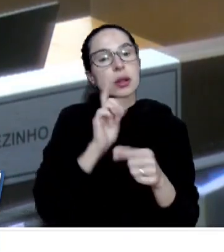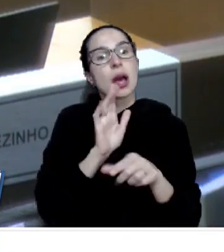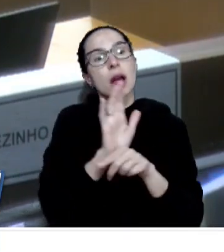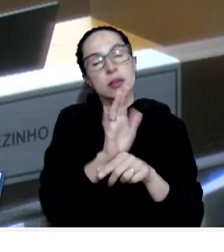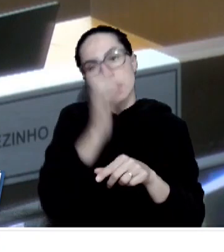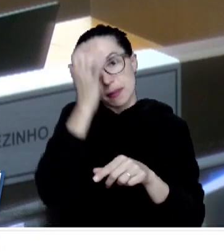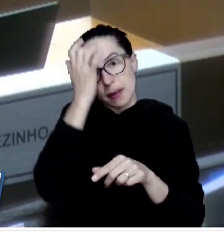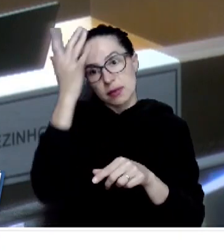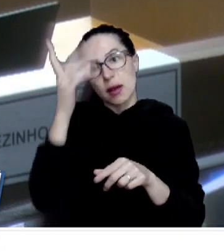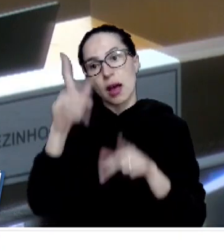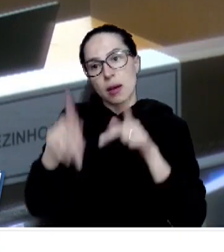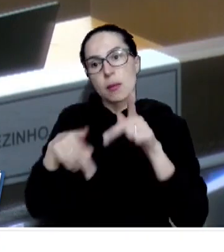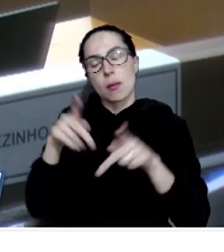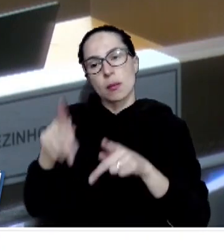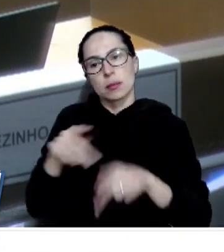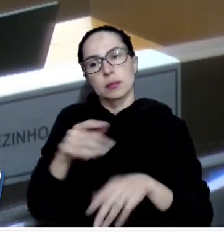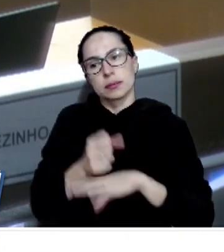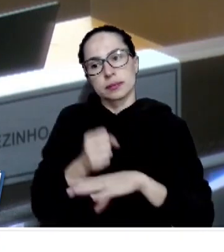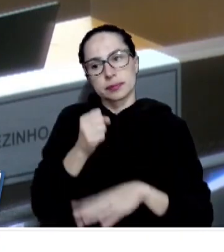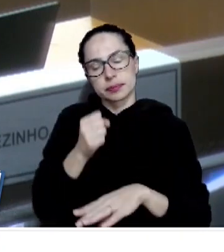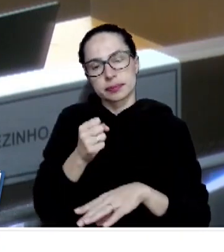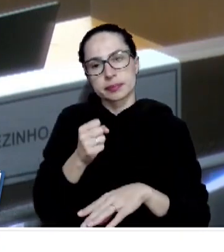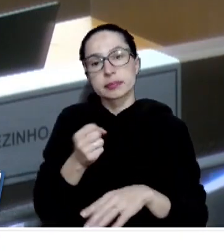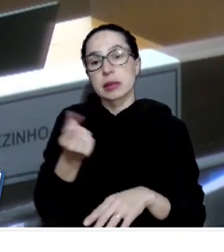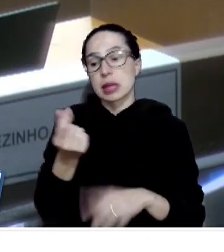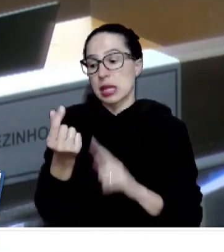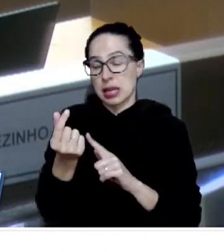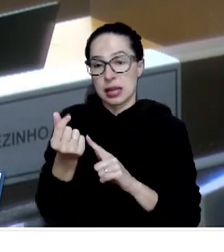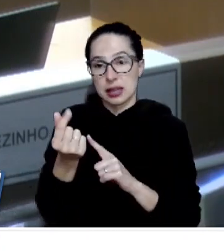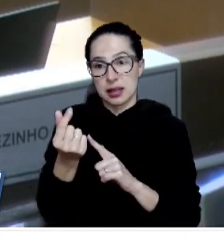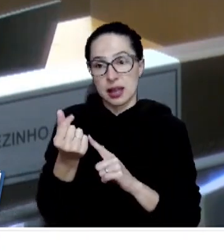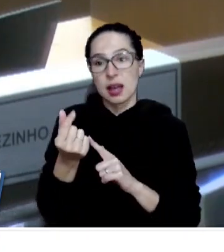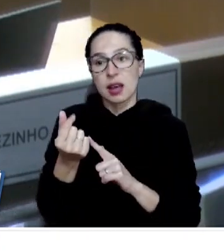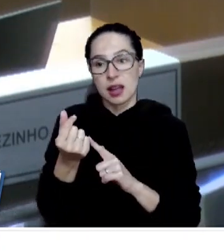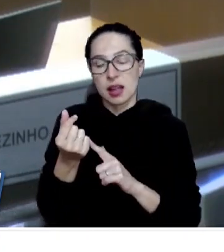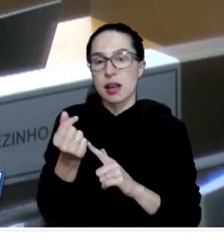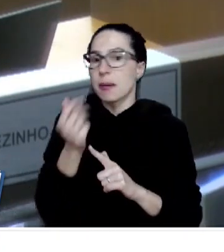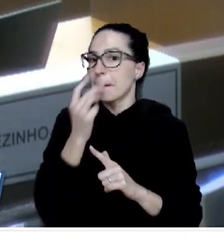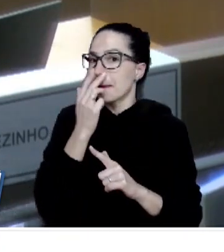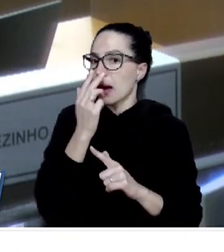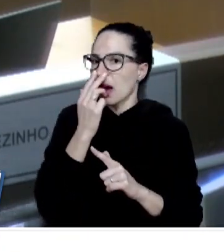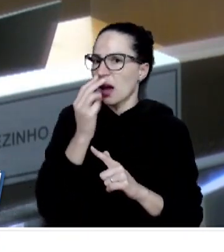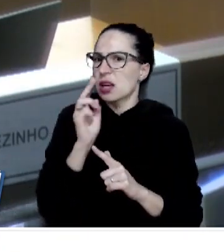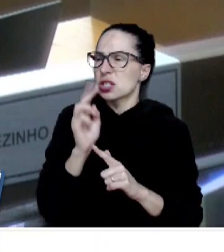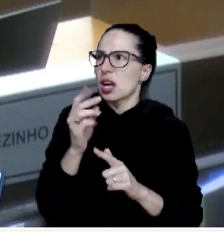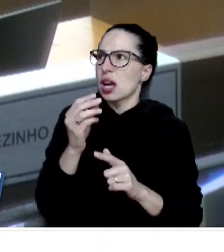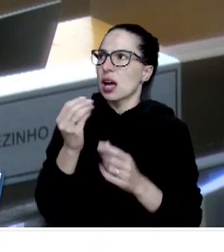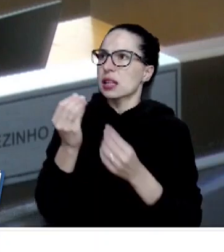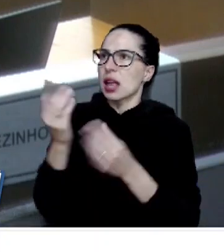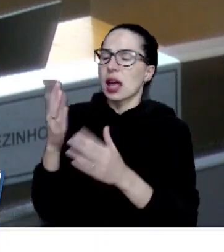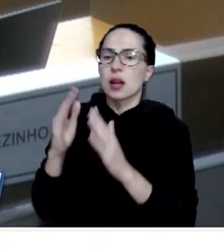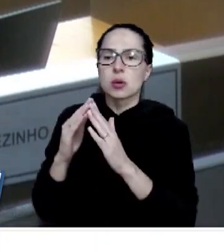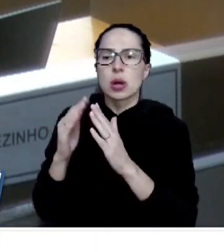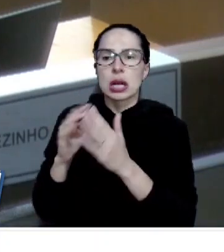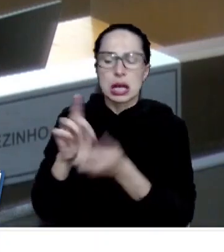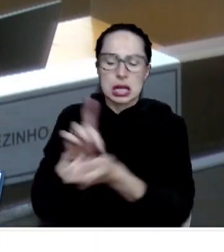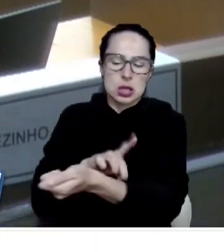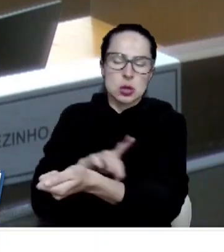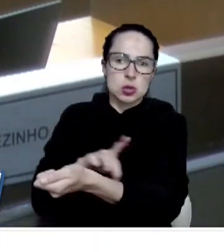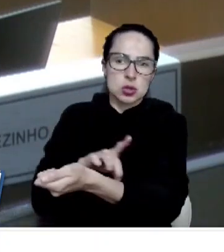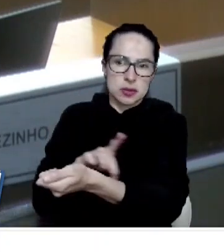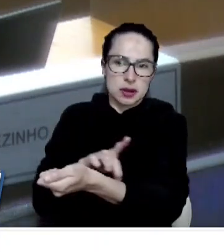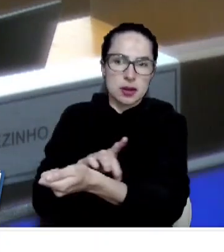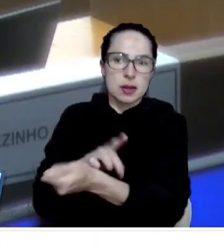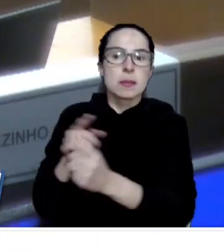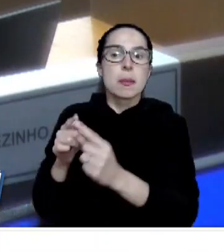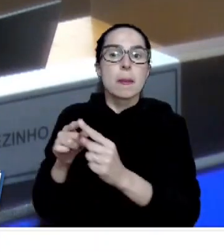vida da população de Franca. E esse dinheiro, me parece que ele foi lá para a casa do diabetes, mas ele pode, a